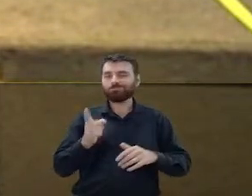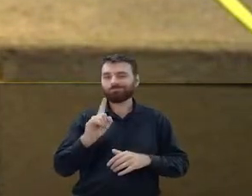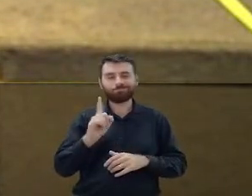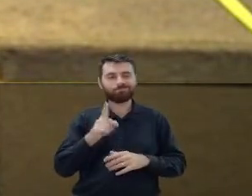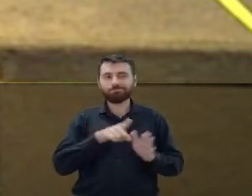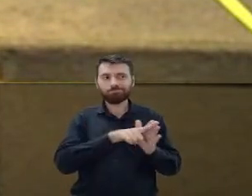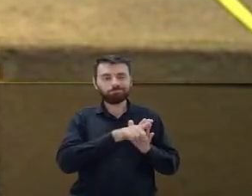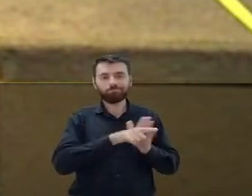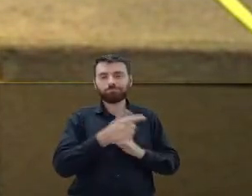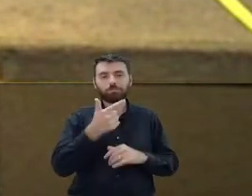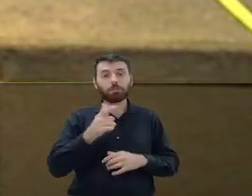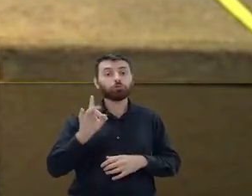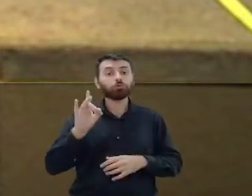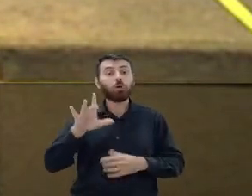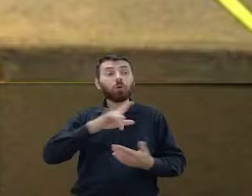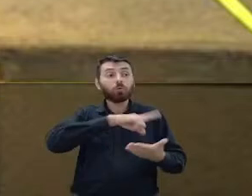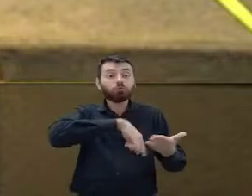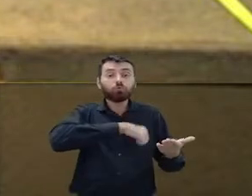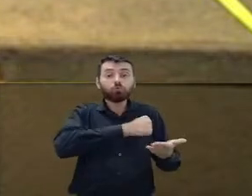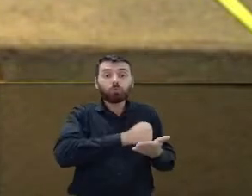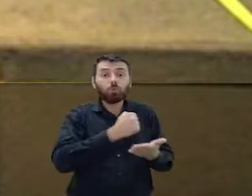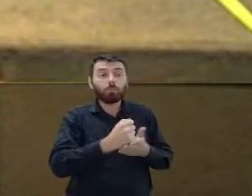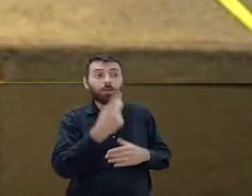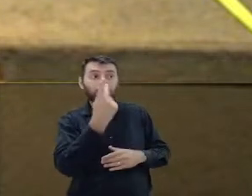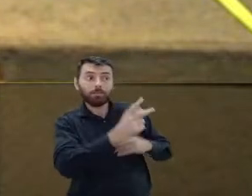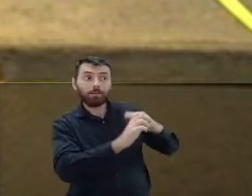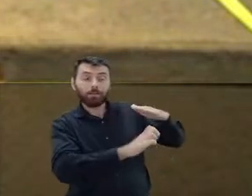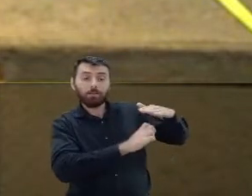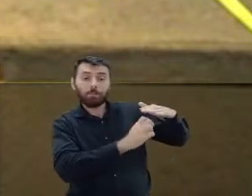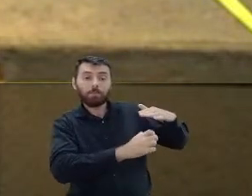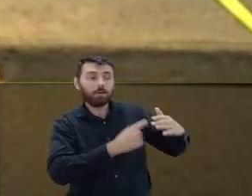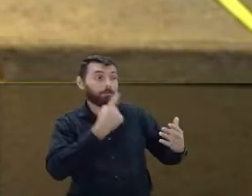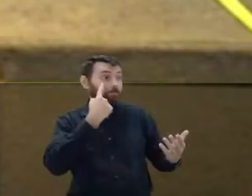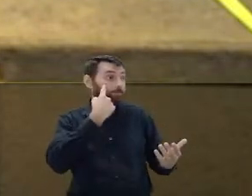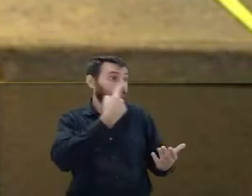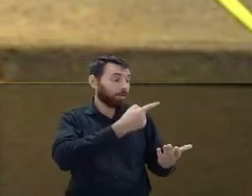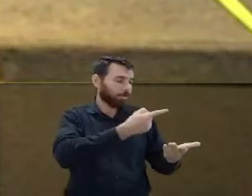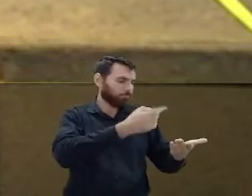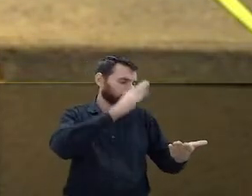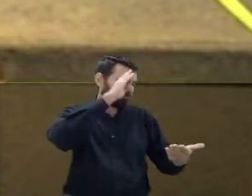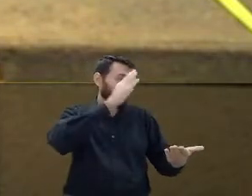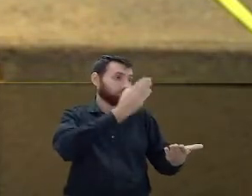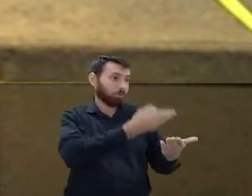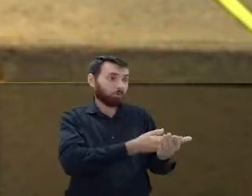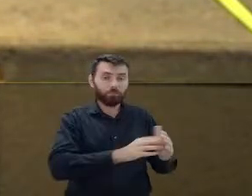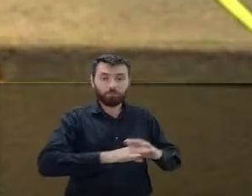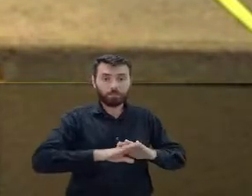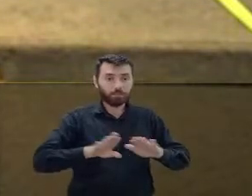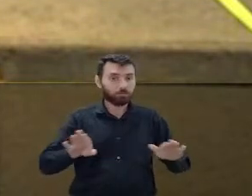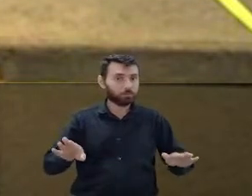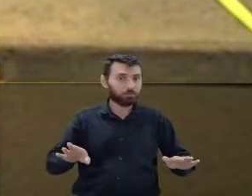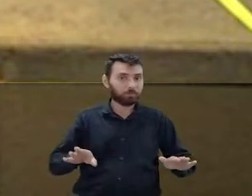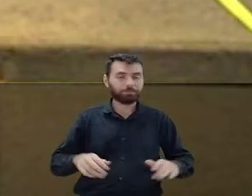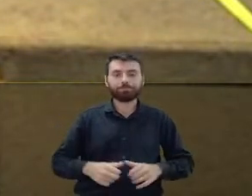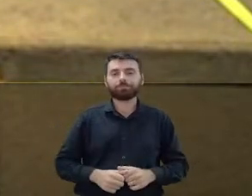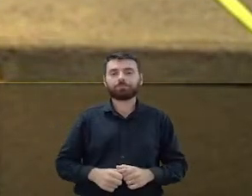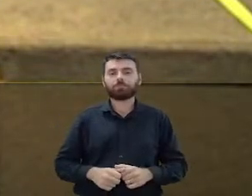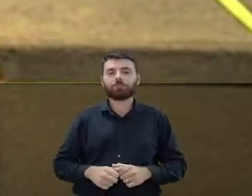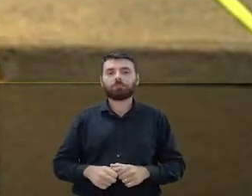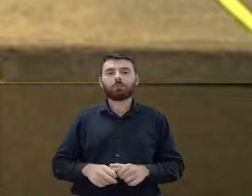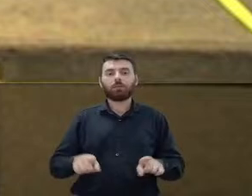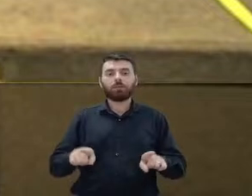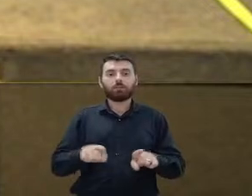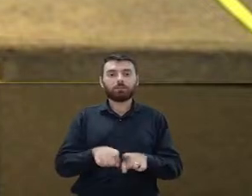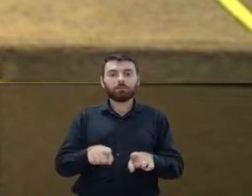empresa. E ele também, no próprio laudo, quando ele conclui, ele não analisa a questão